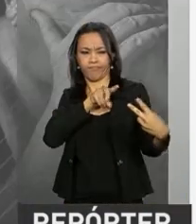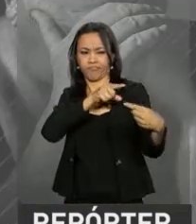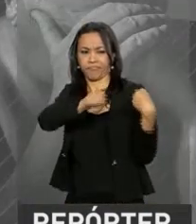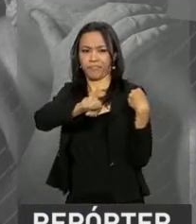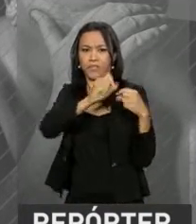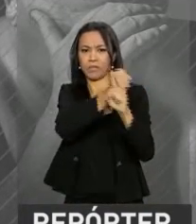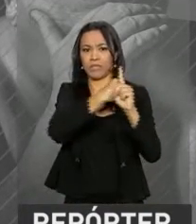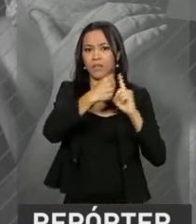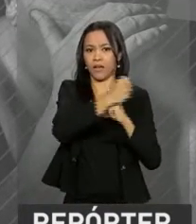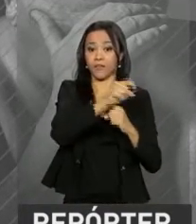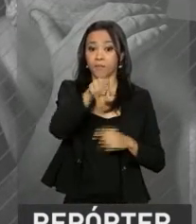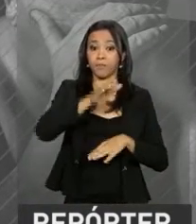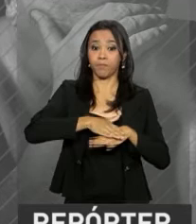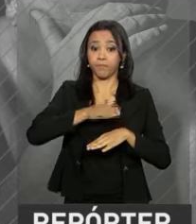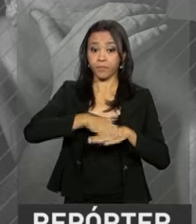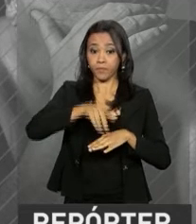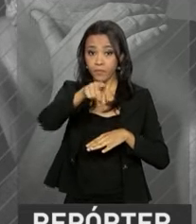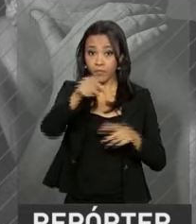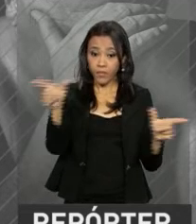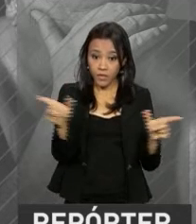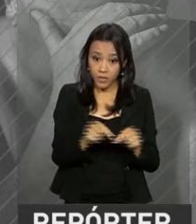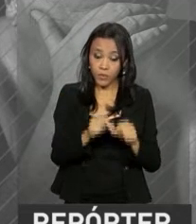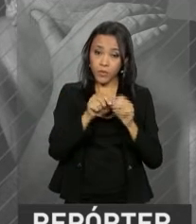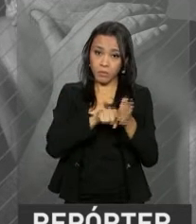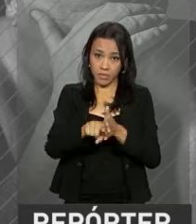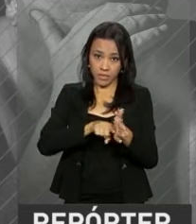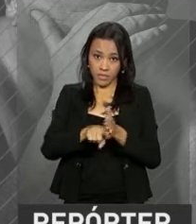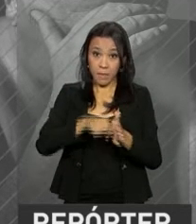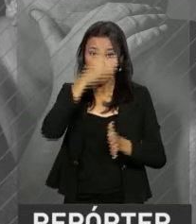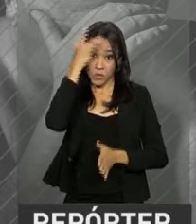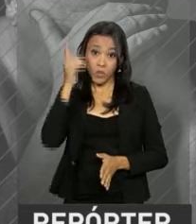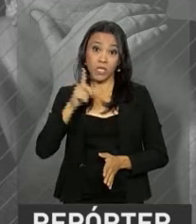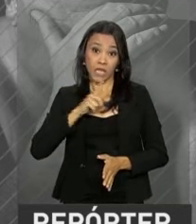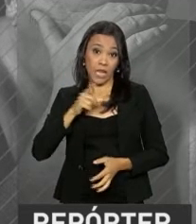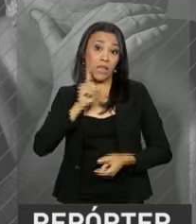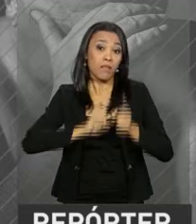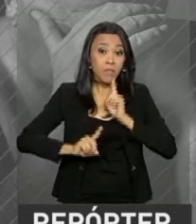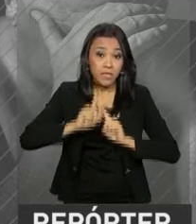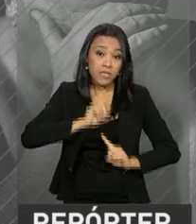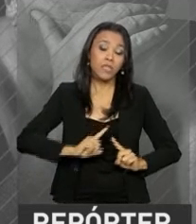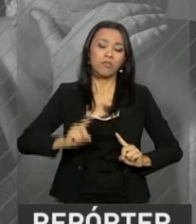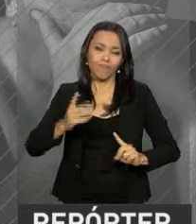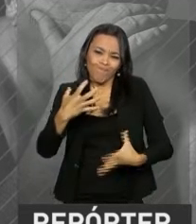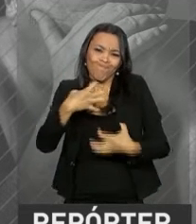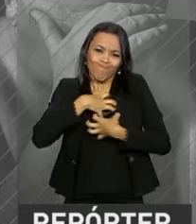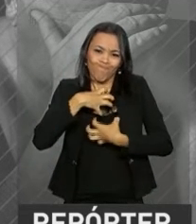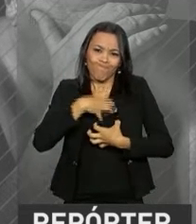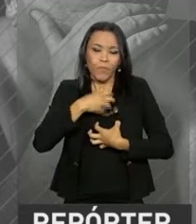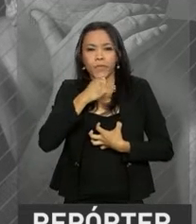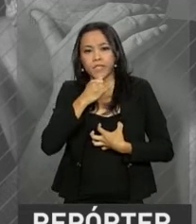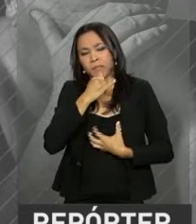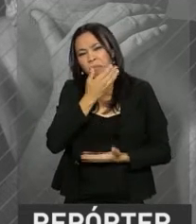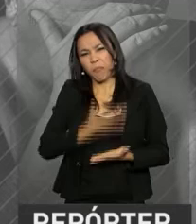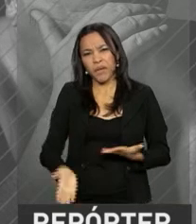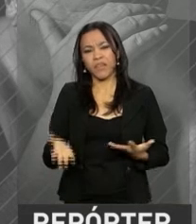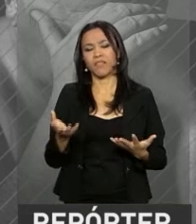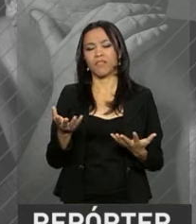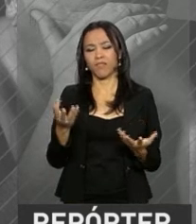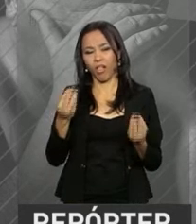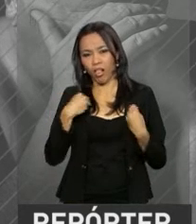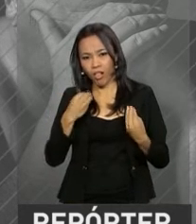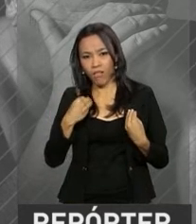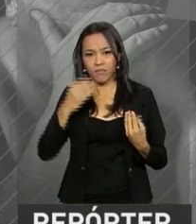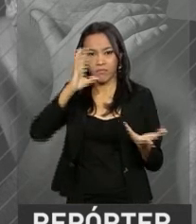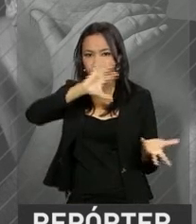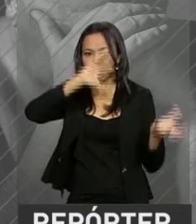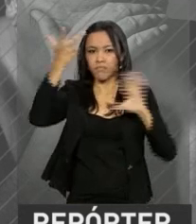Segundo a Organização Mundial da Saúde, pessoas com depressão podem apresentar sintomas como perda de energia,